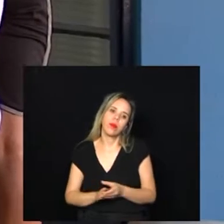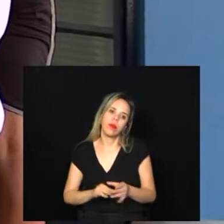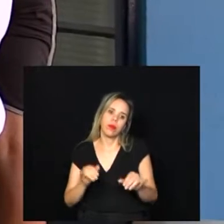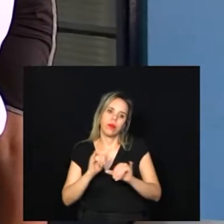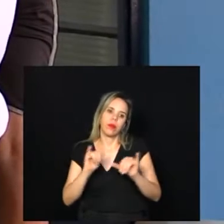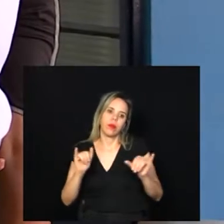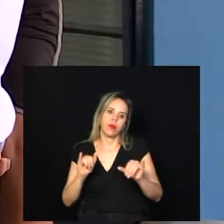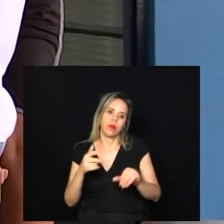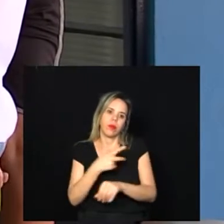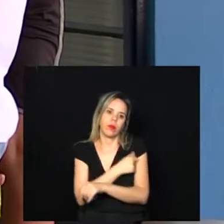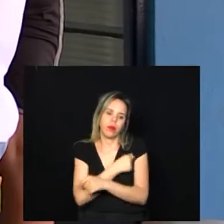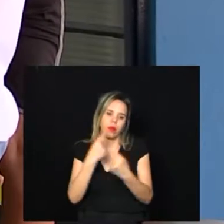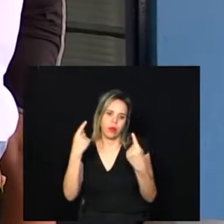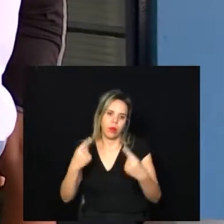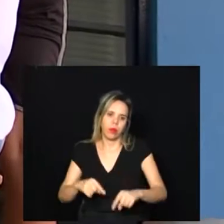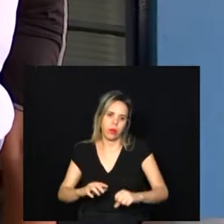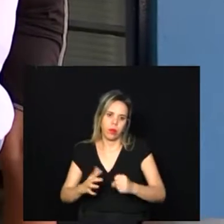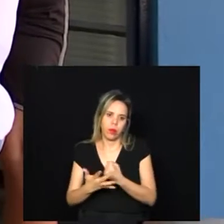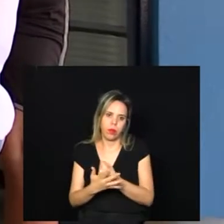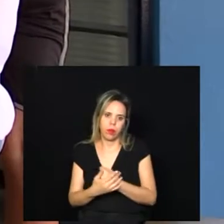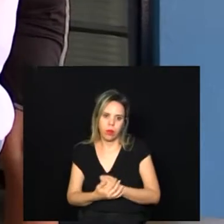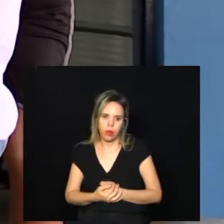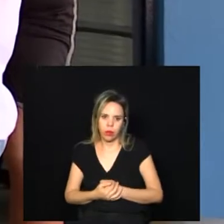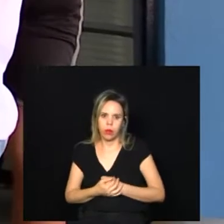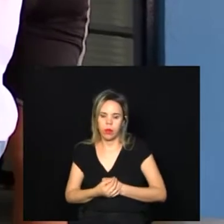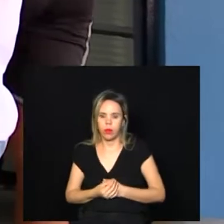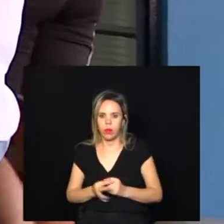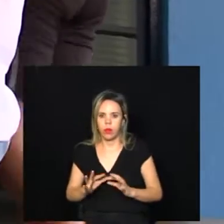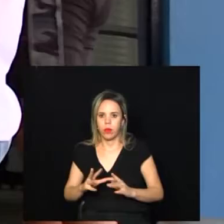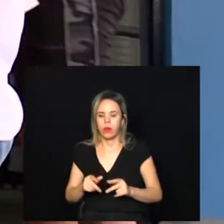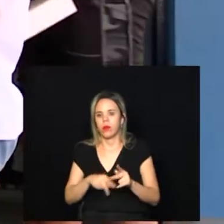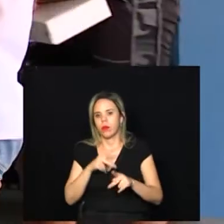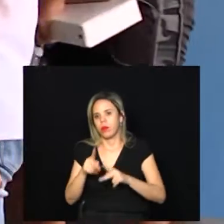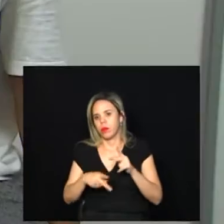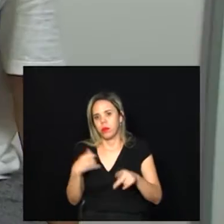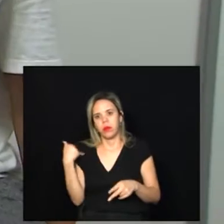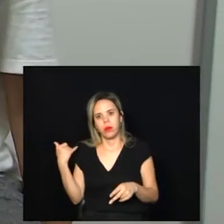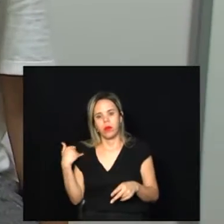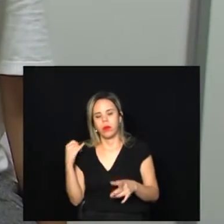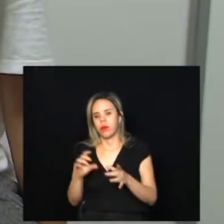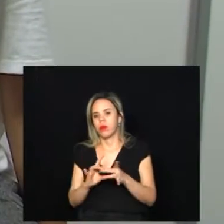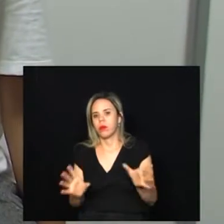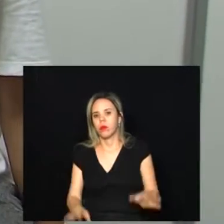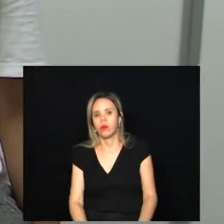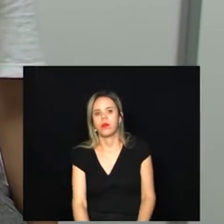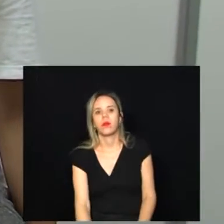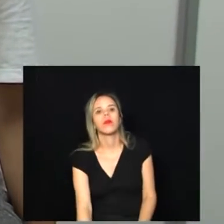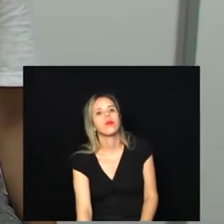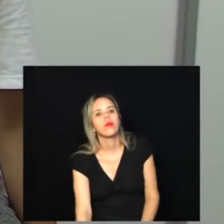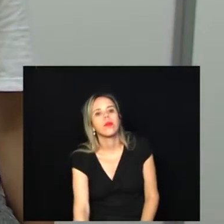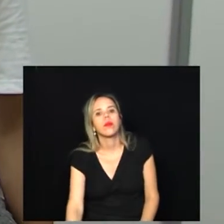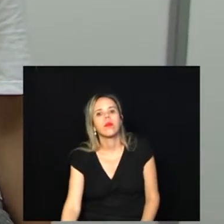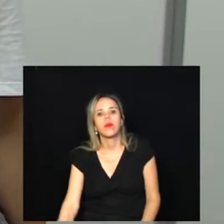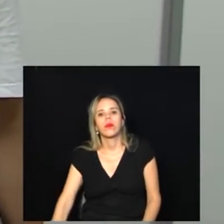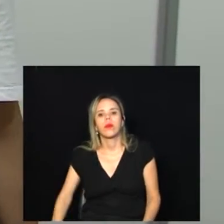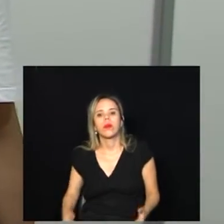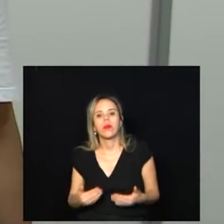campanha de vacinação contra a Covid. Todos os públicos que estão